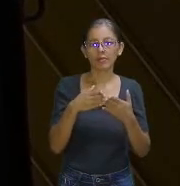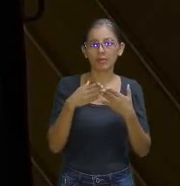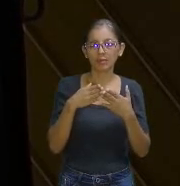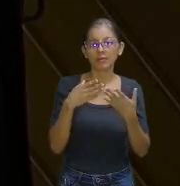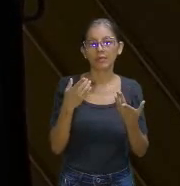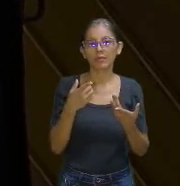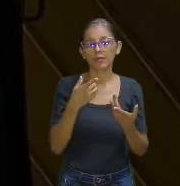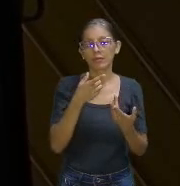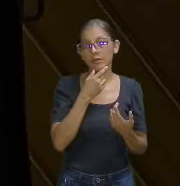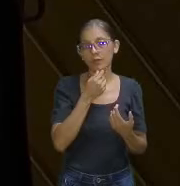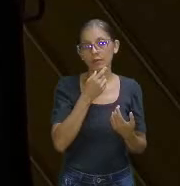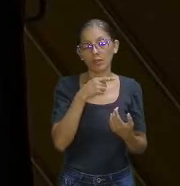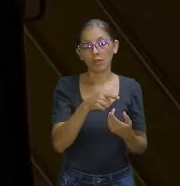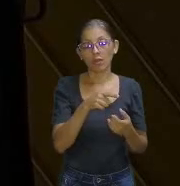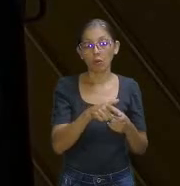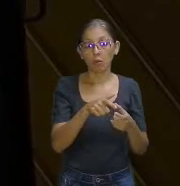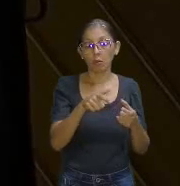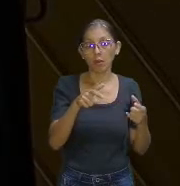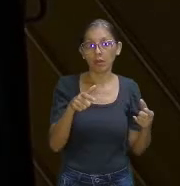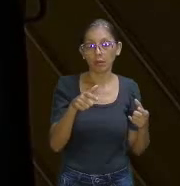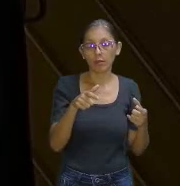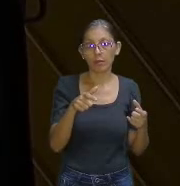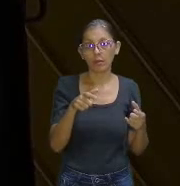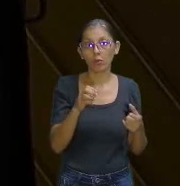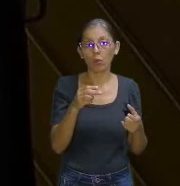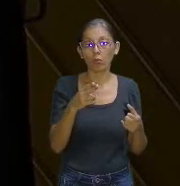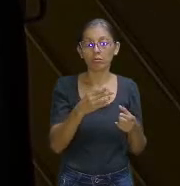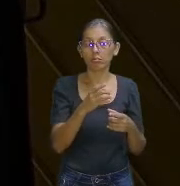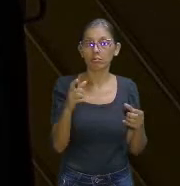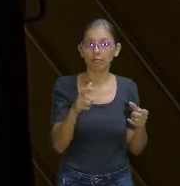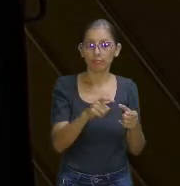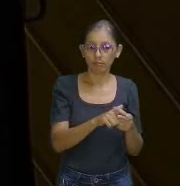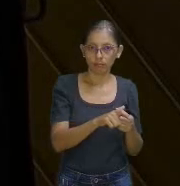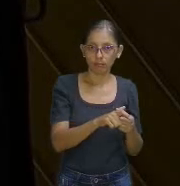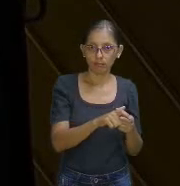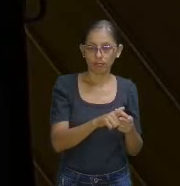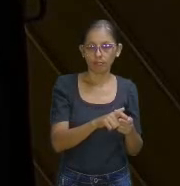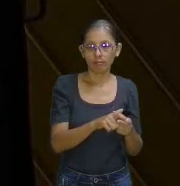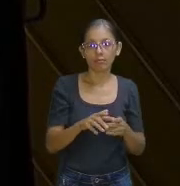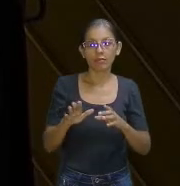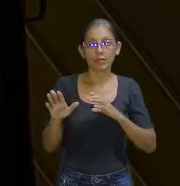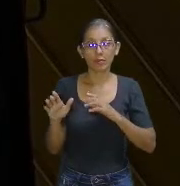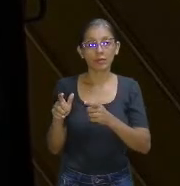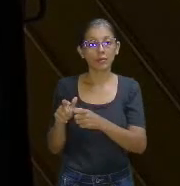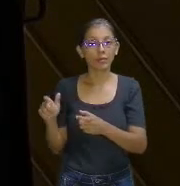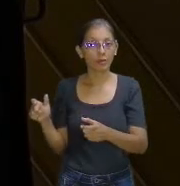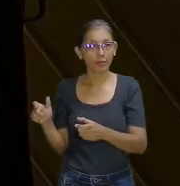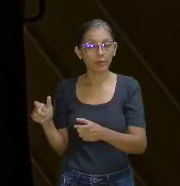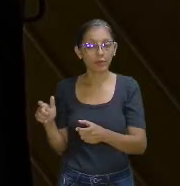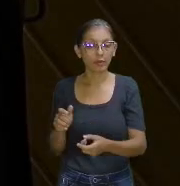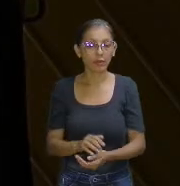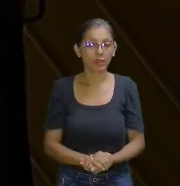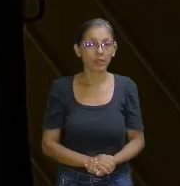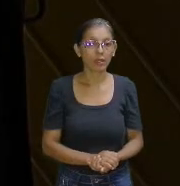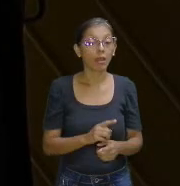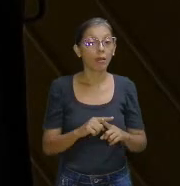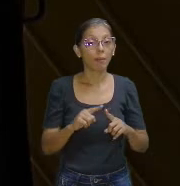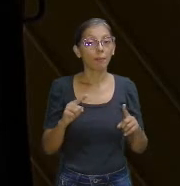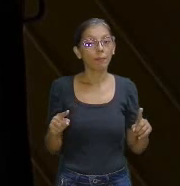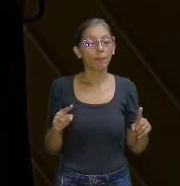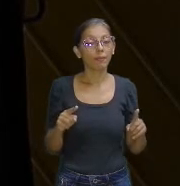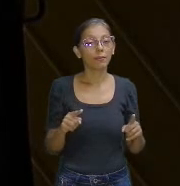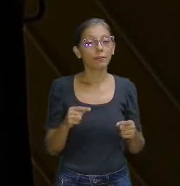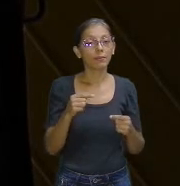candidaturas masculinas com desempenho eleitoral inferior ao das candidatas não seria suficiente para afastar